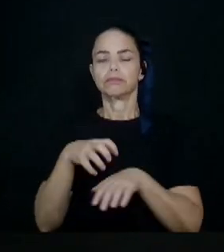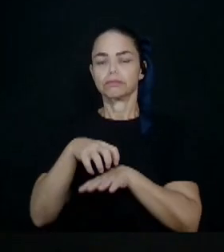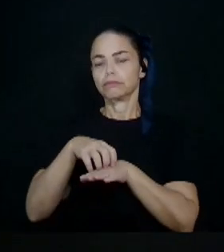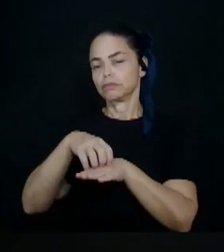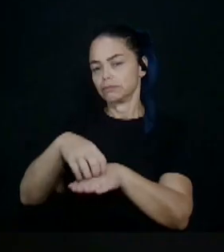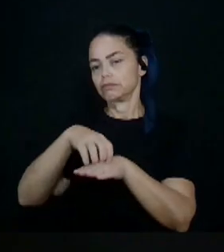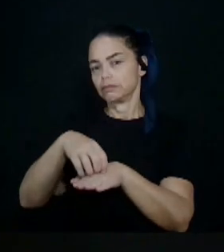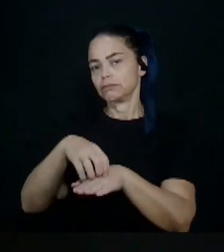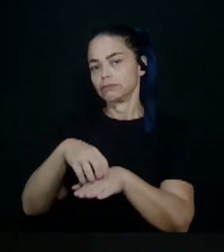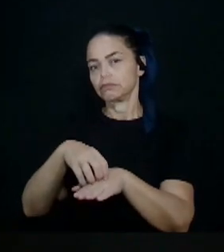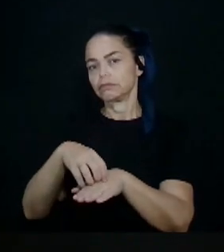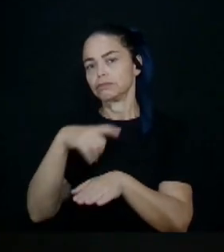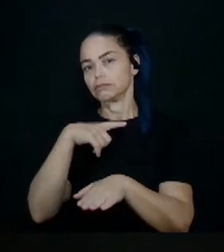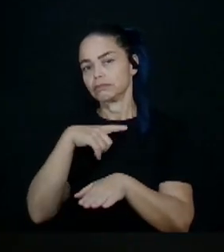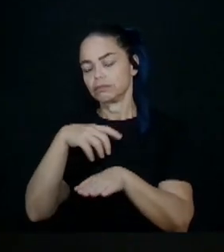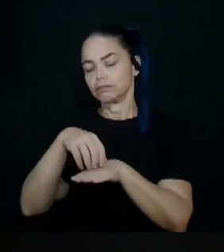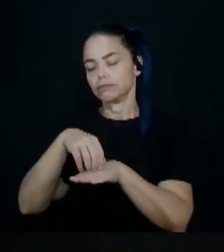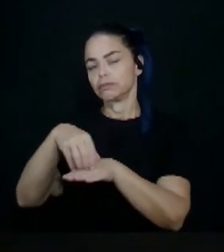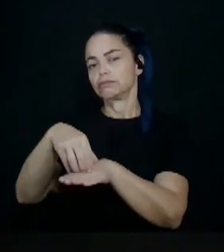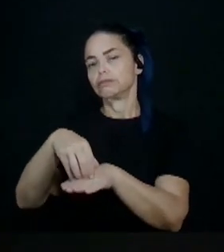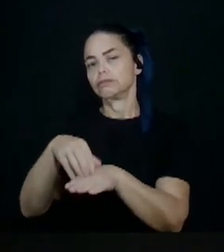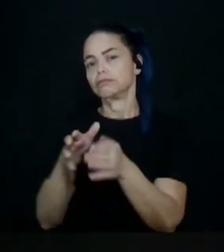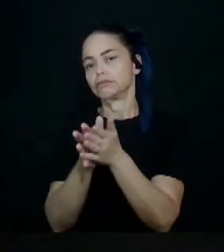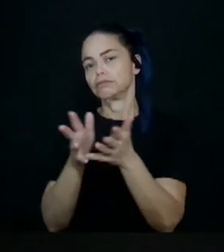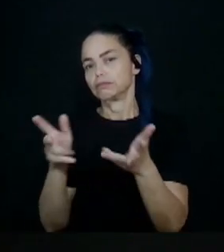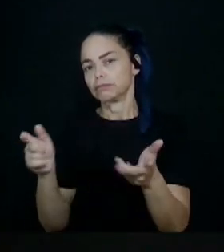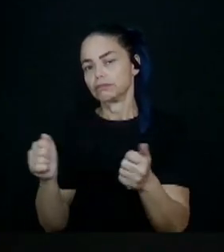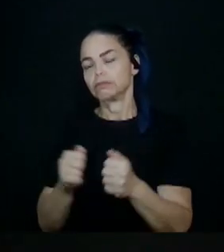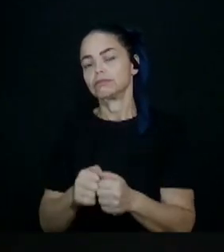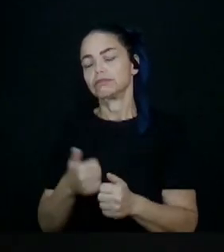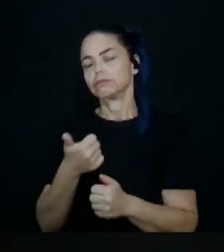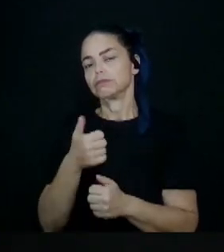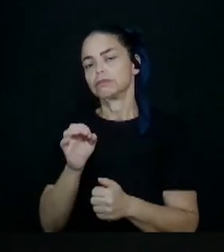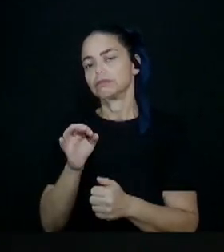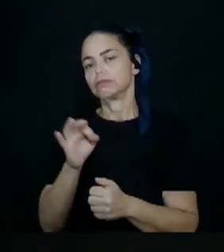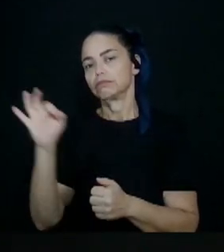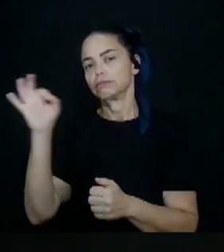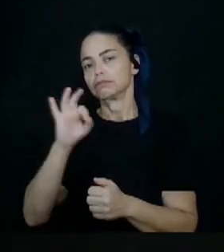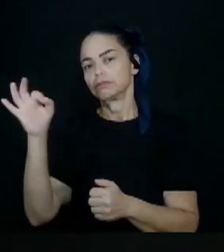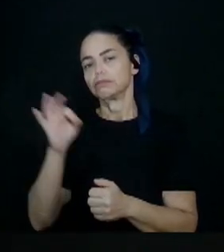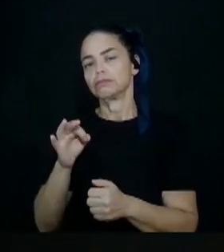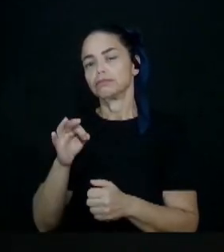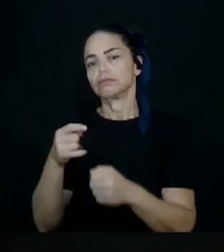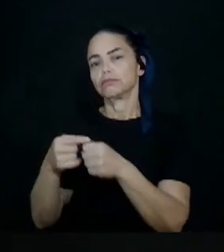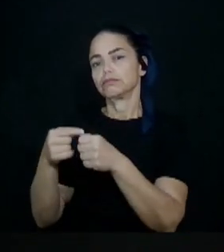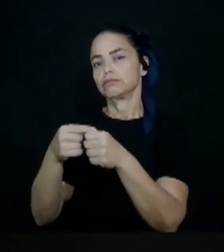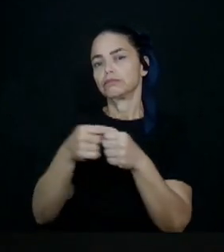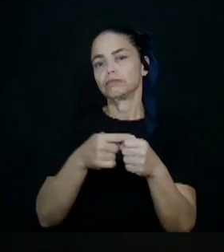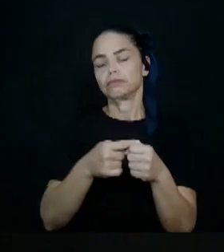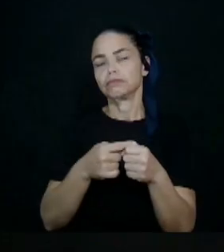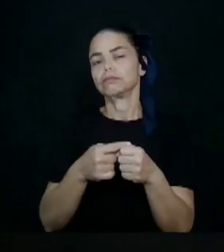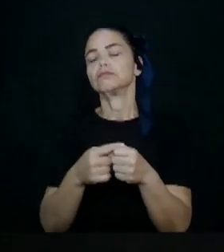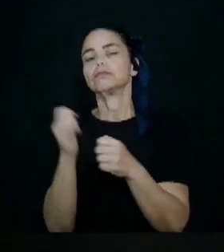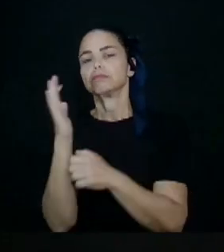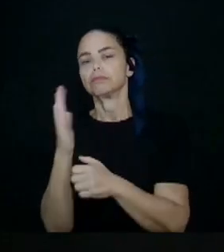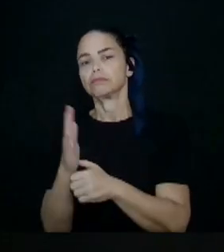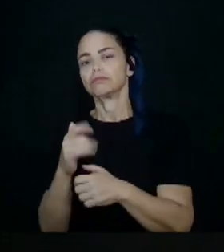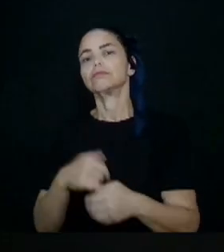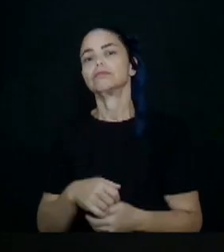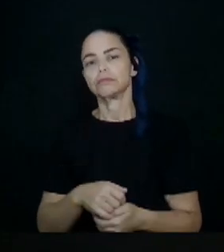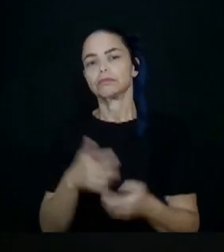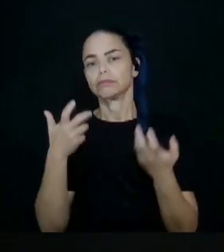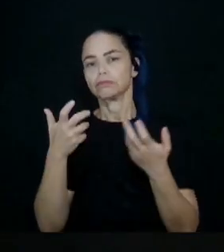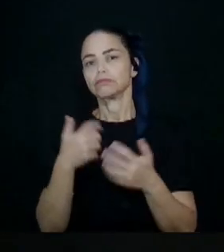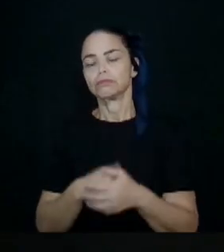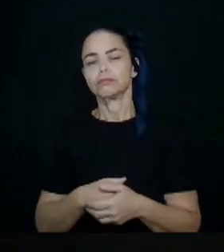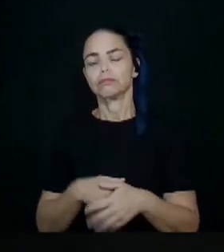um transporte público maravilhoso, 100% em todas as cidades, Mas será que o brasileiro ia querer andar de